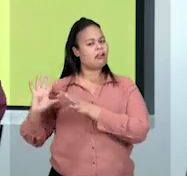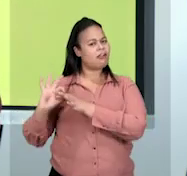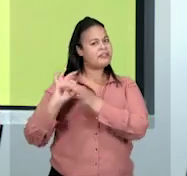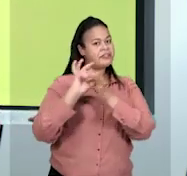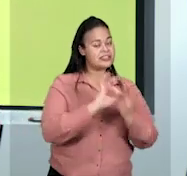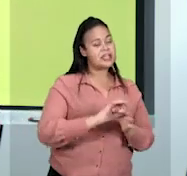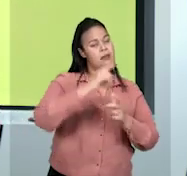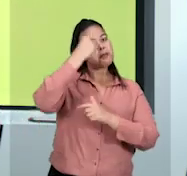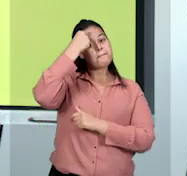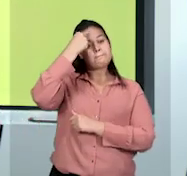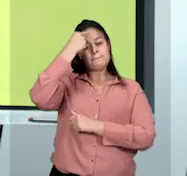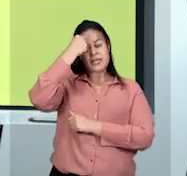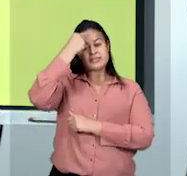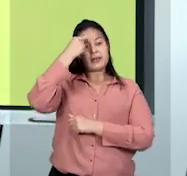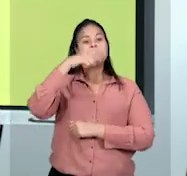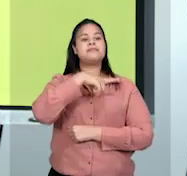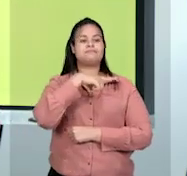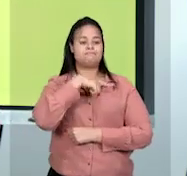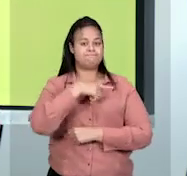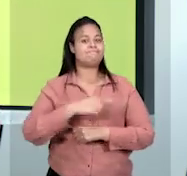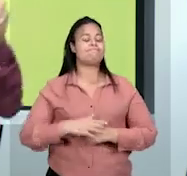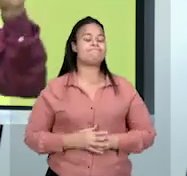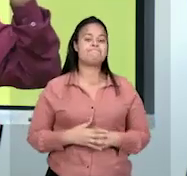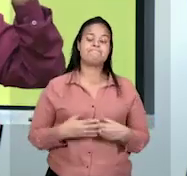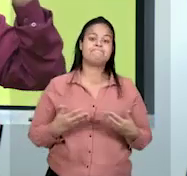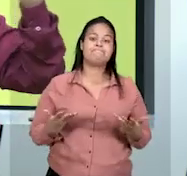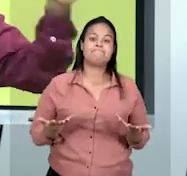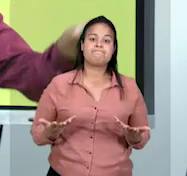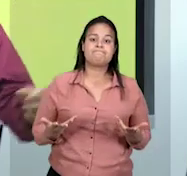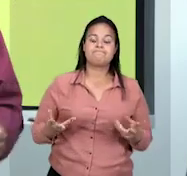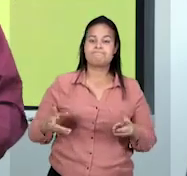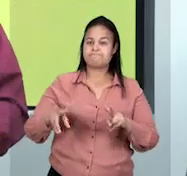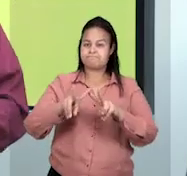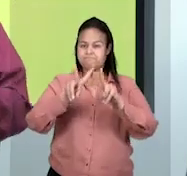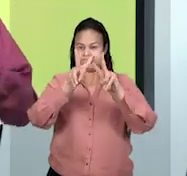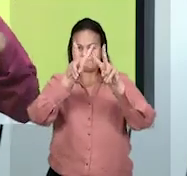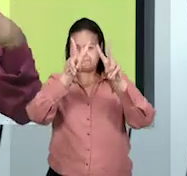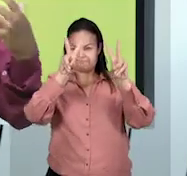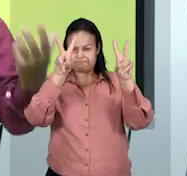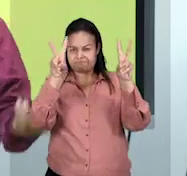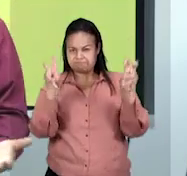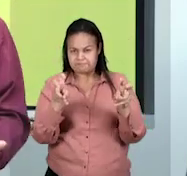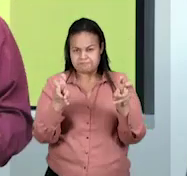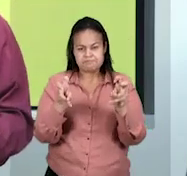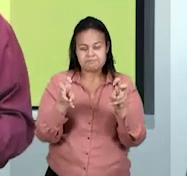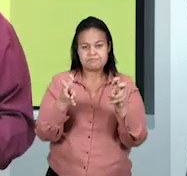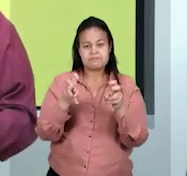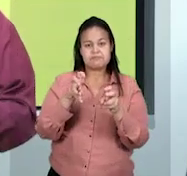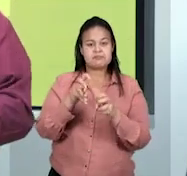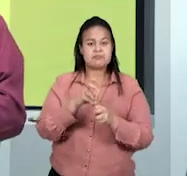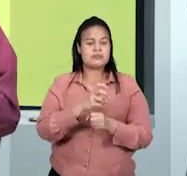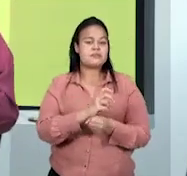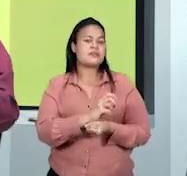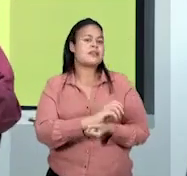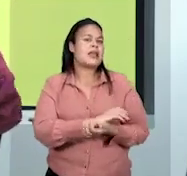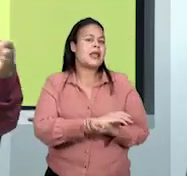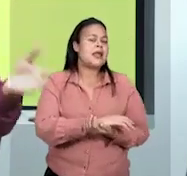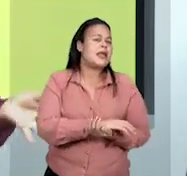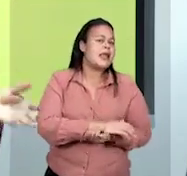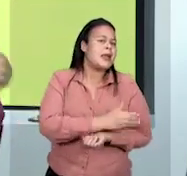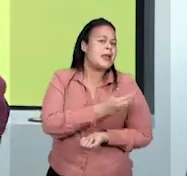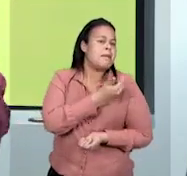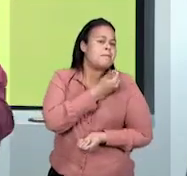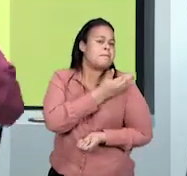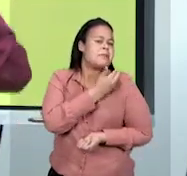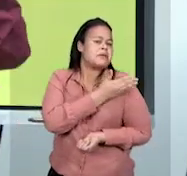existir pensamentos, digamos, marginais, que vão gerar o preconceito para aquilo que